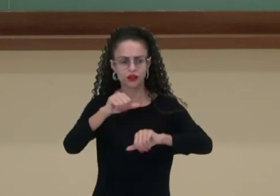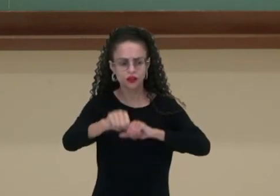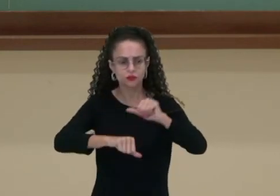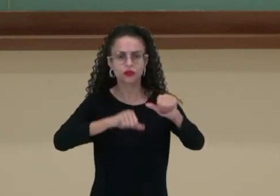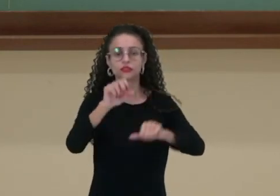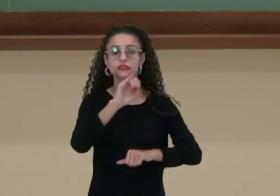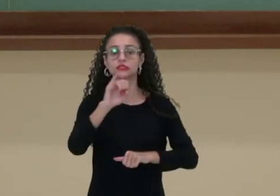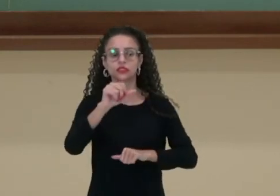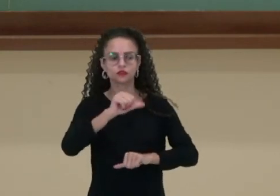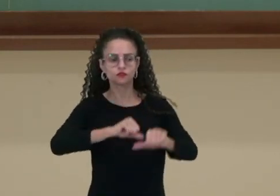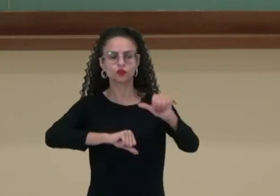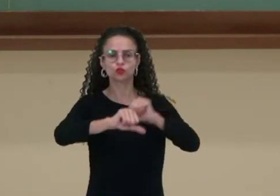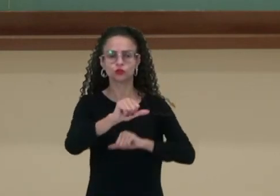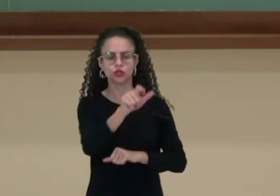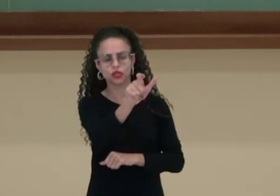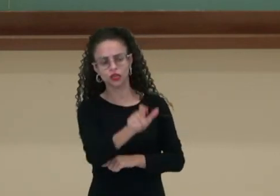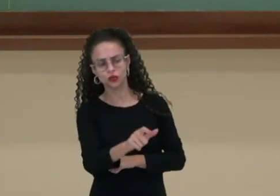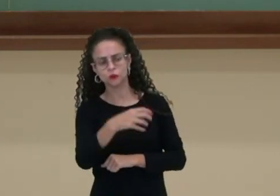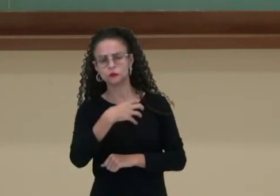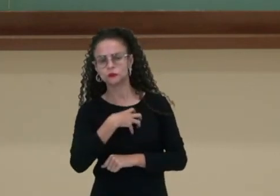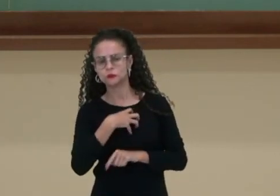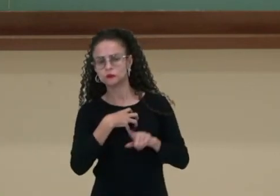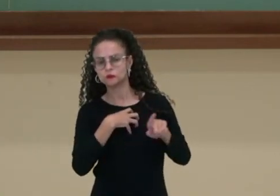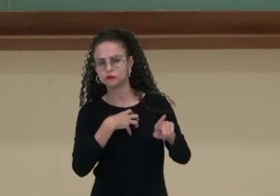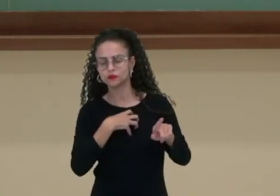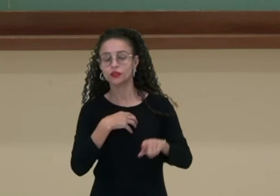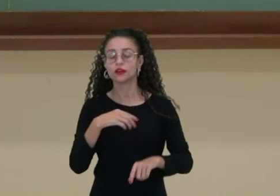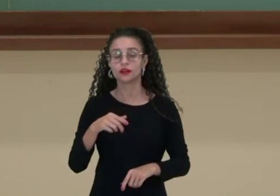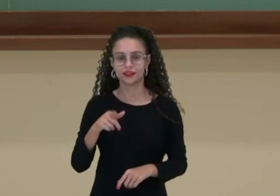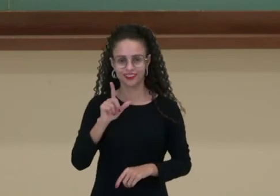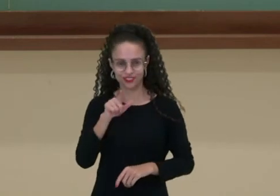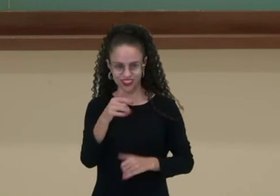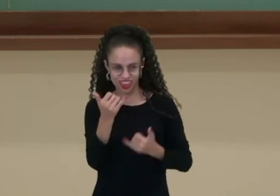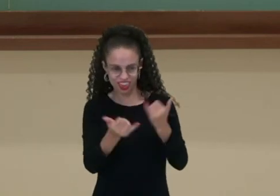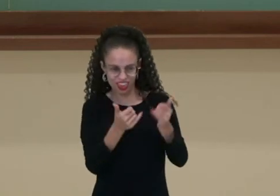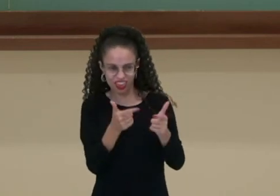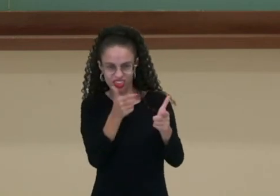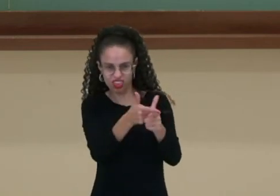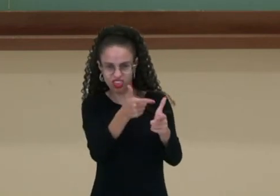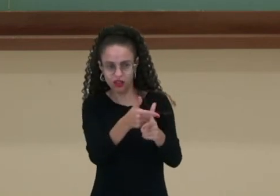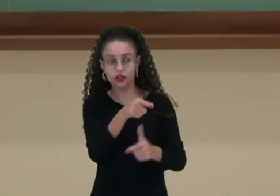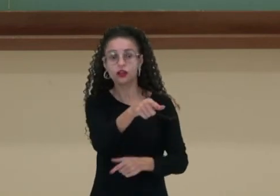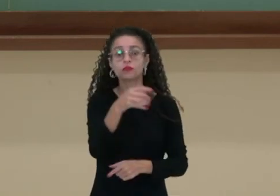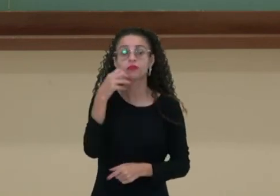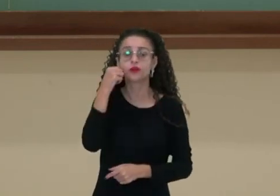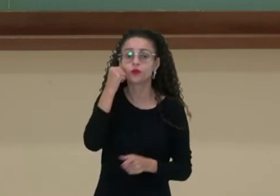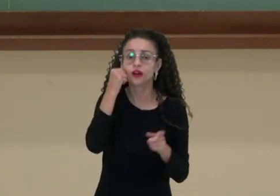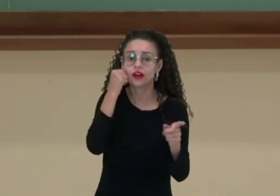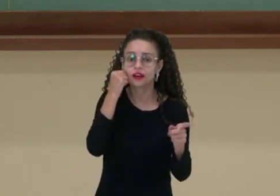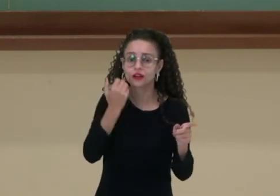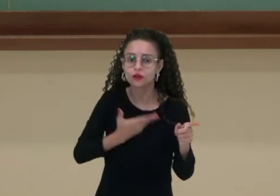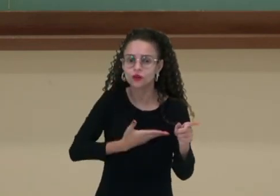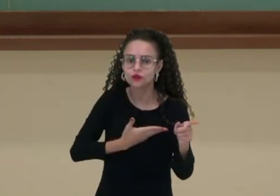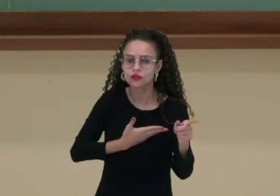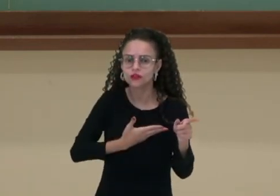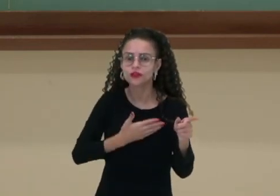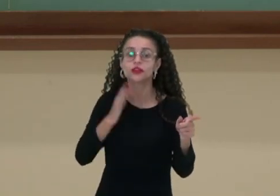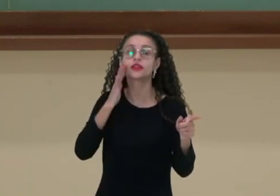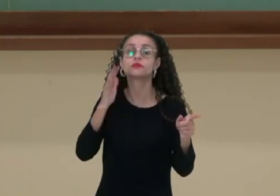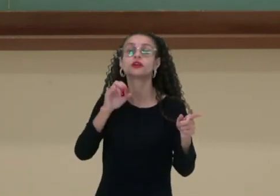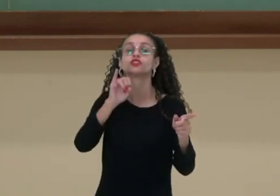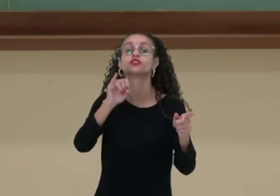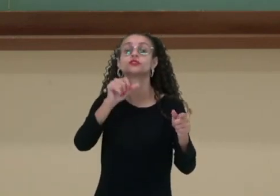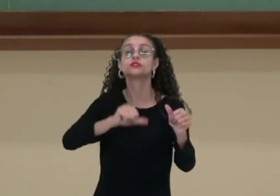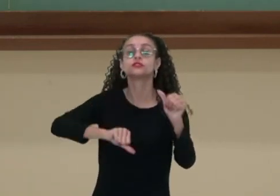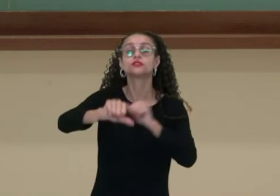gente sente a dor do próximo. Antes de você fazer uma brincadeirinha que vai talvez magoar o coleguinha, se imagine no